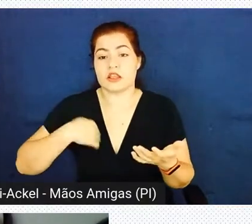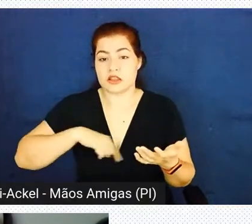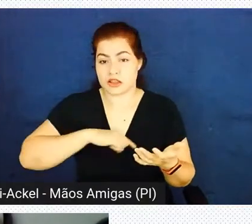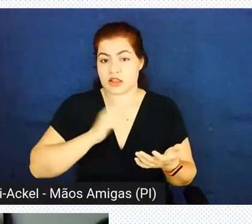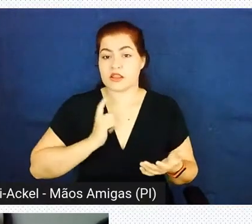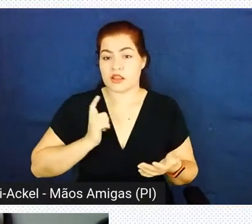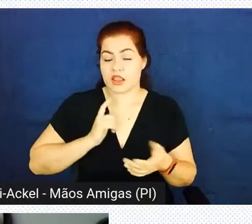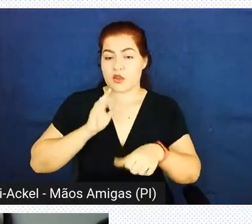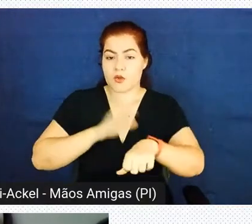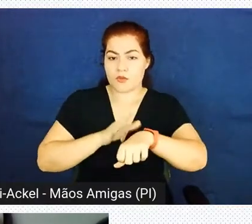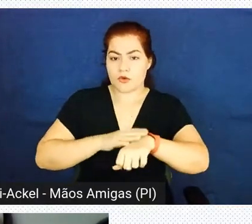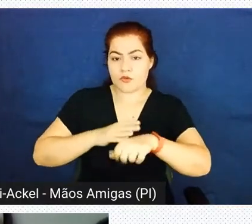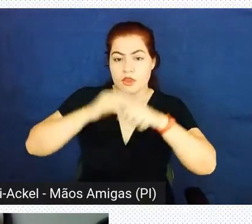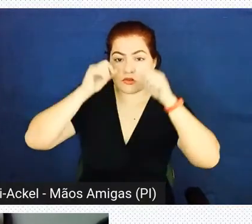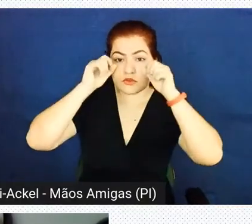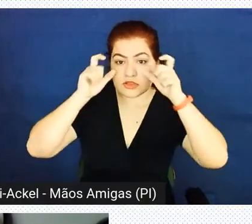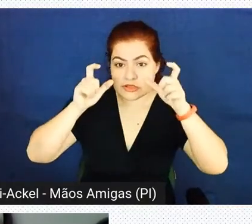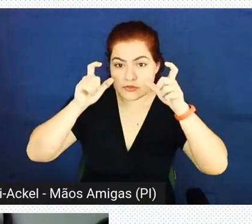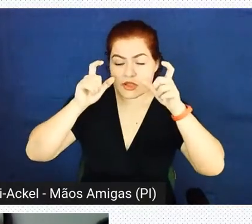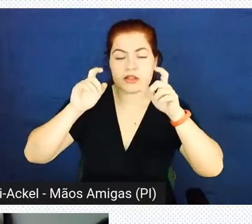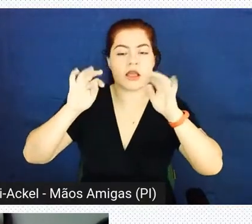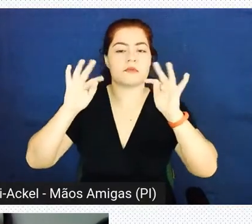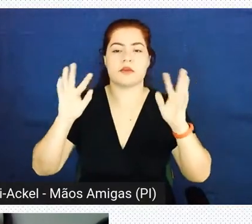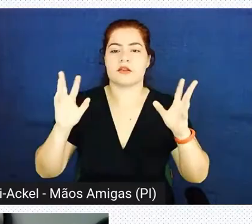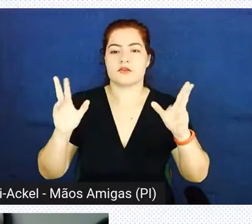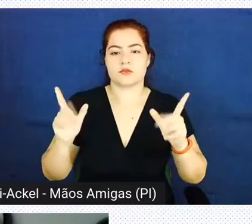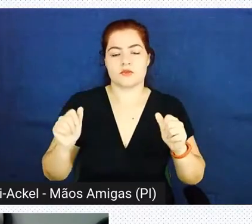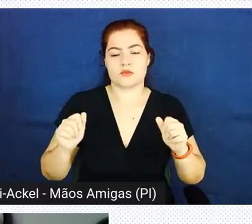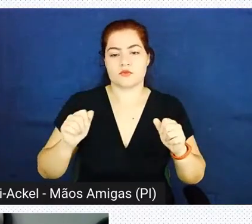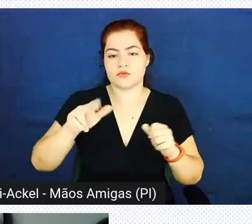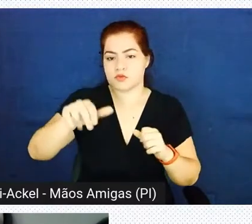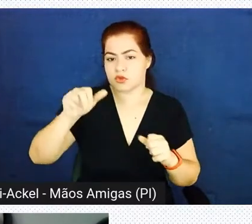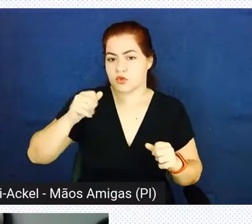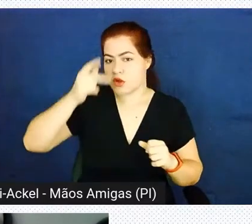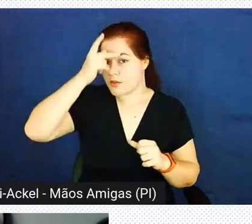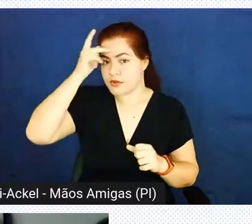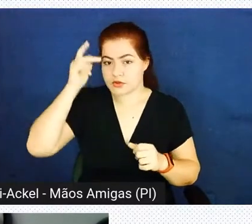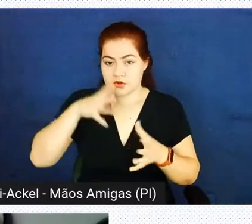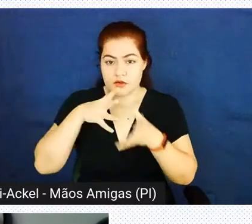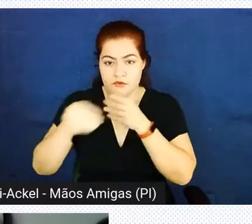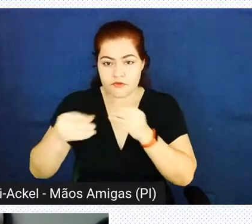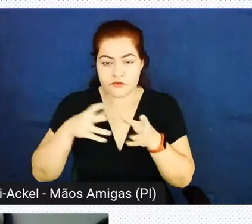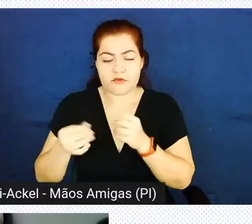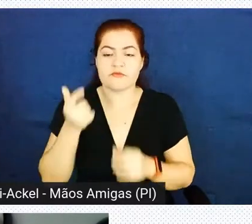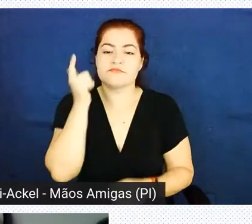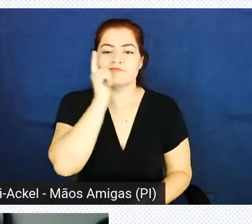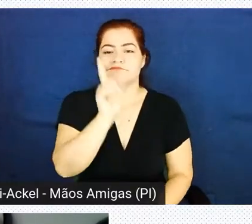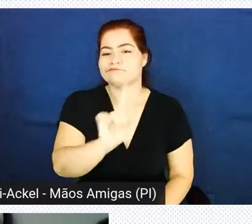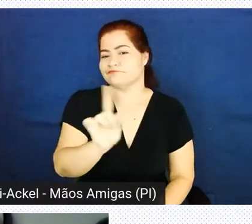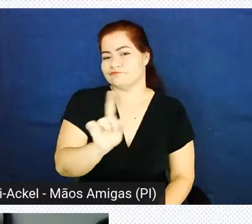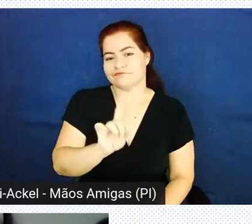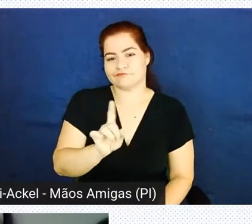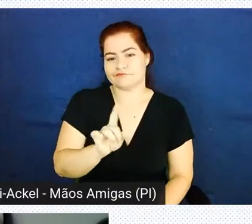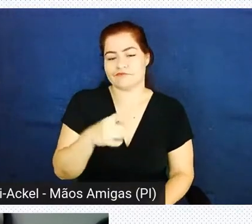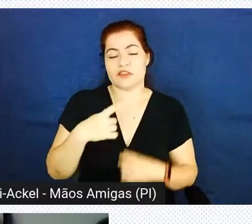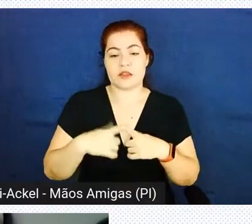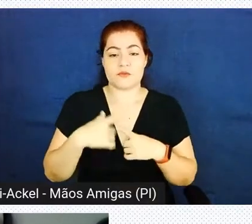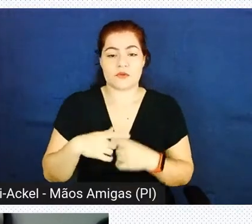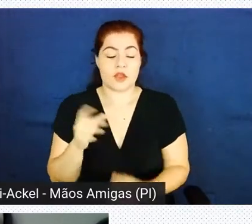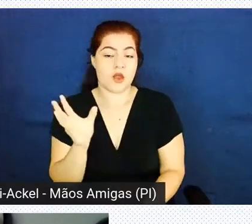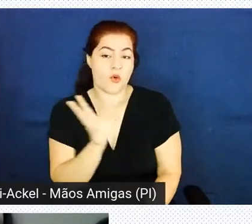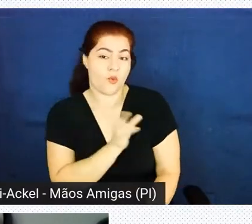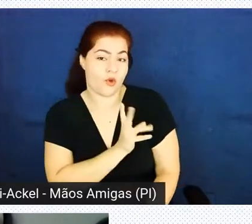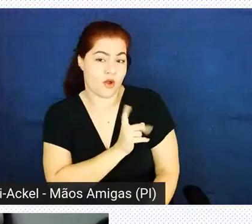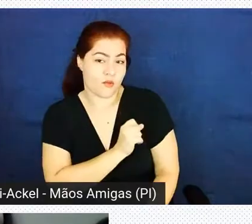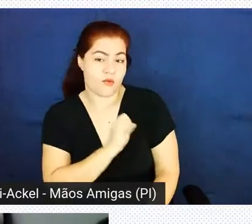momento de despertar para todos. Ninguém vai se furtar dele. Seja por causa de um amor, por causa